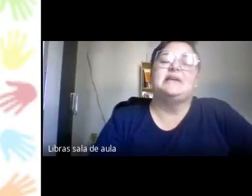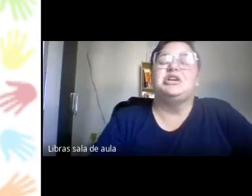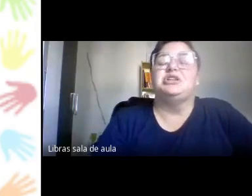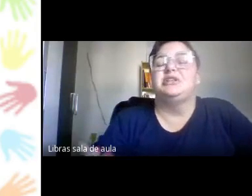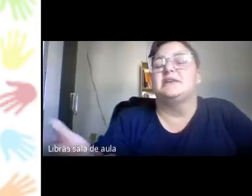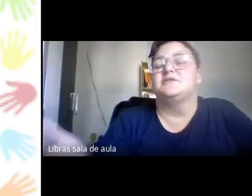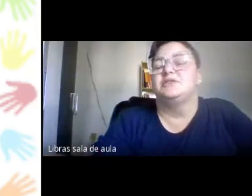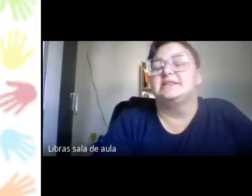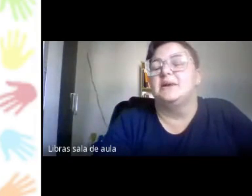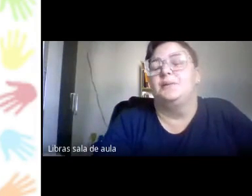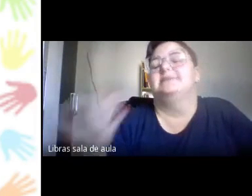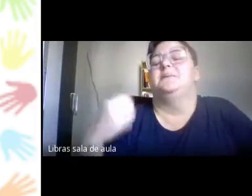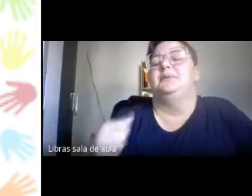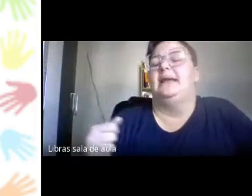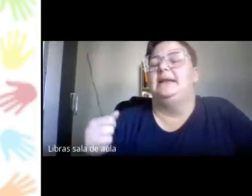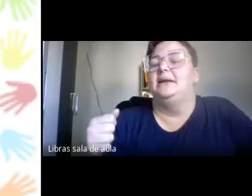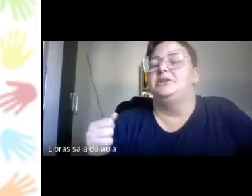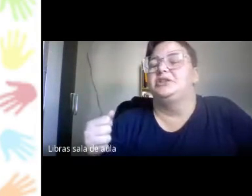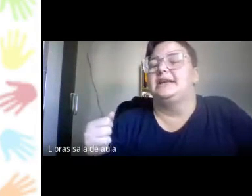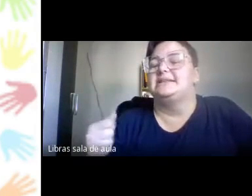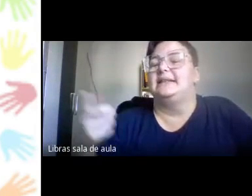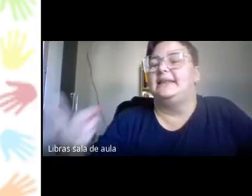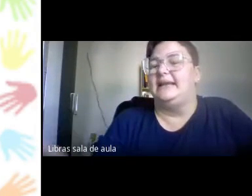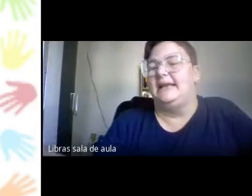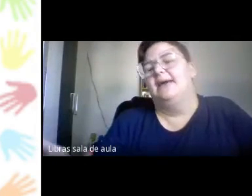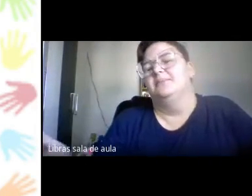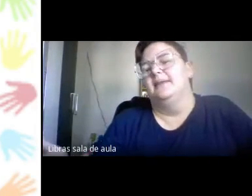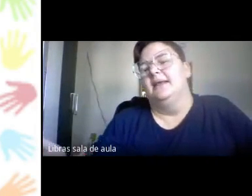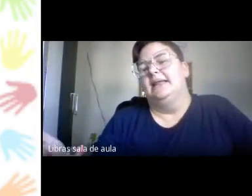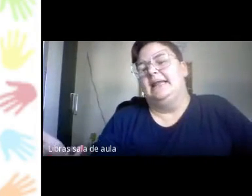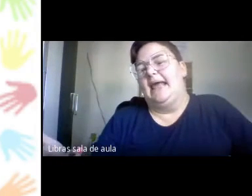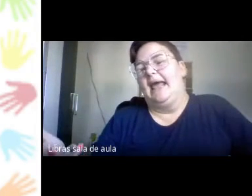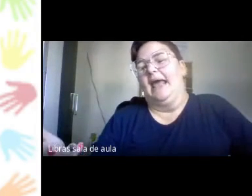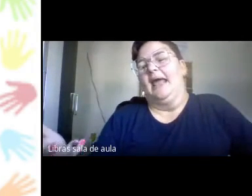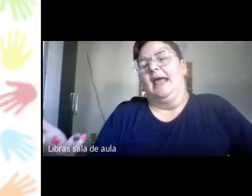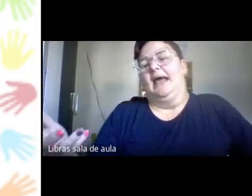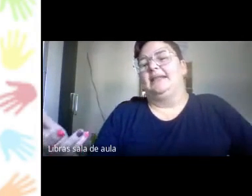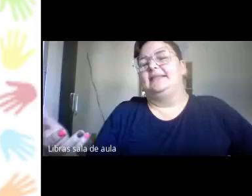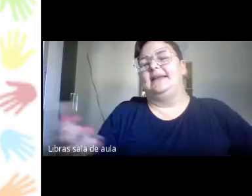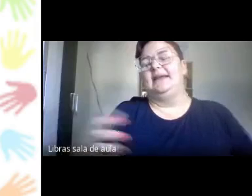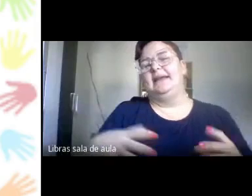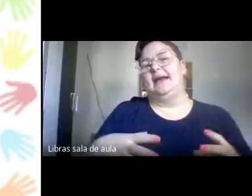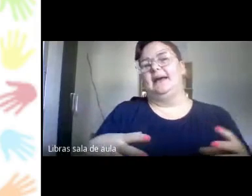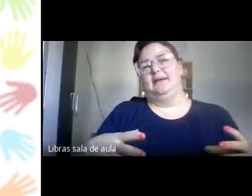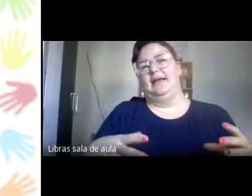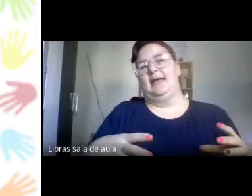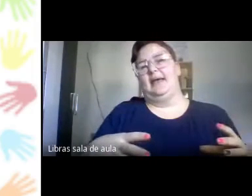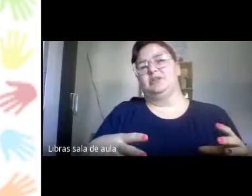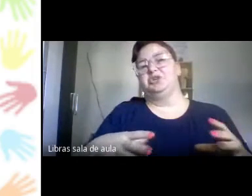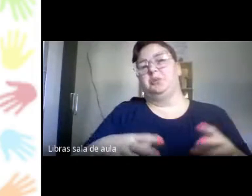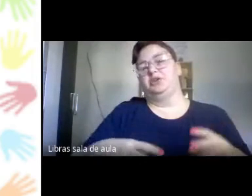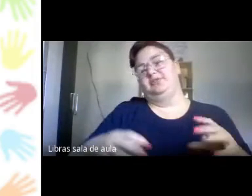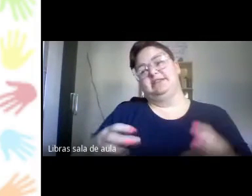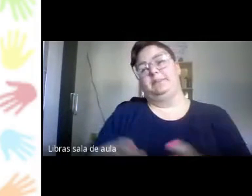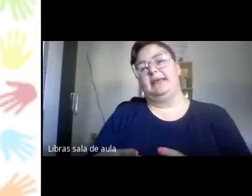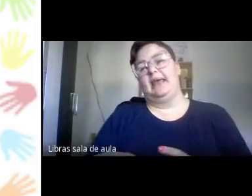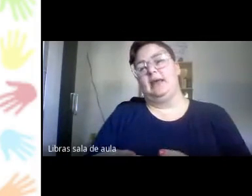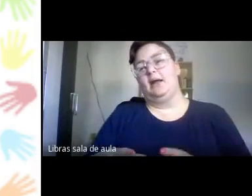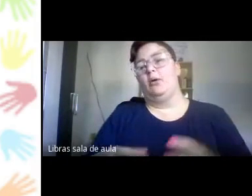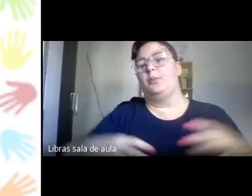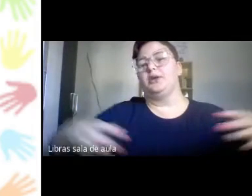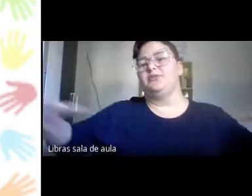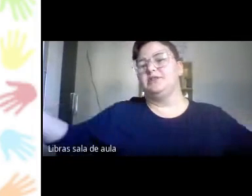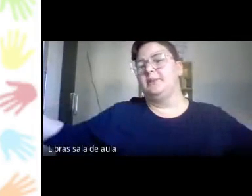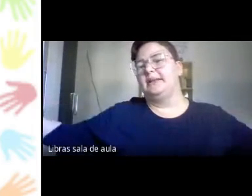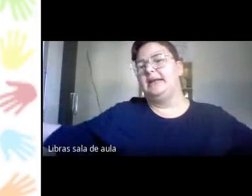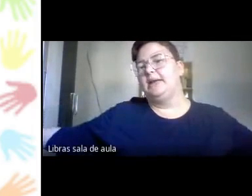Mas aí a gente tem a sugestão, por exemplo, da Eliane de trazer trilha, né? A trilha, a gente pode fazer pequena